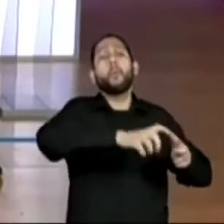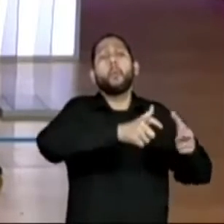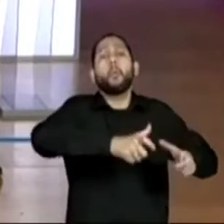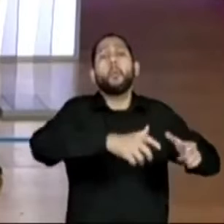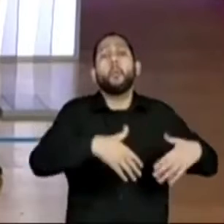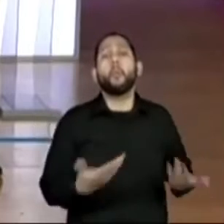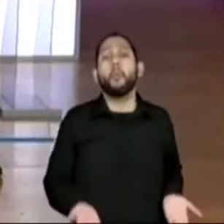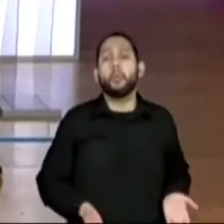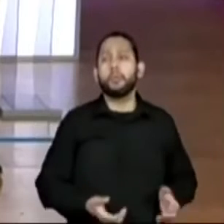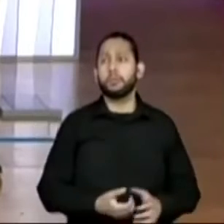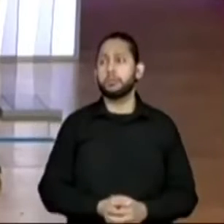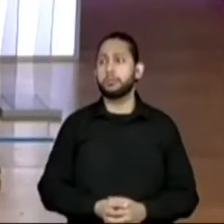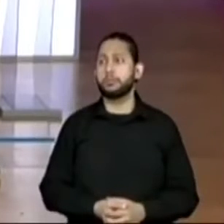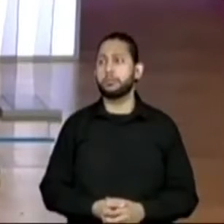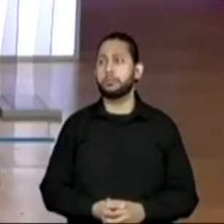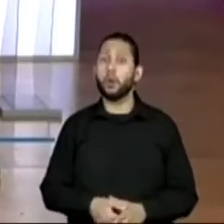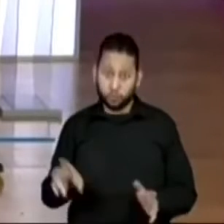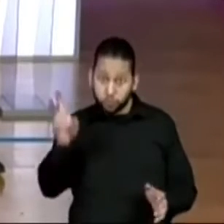E aí, pessoal?